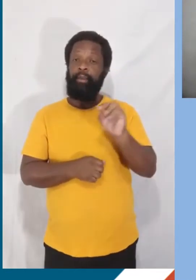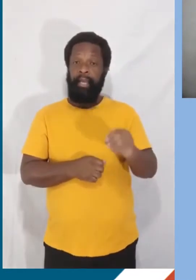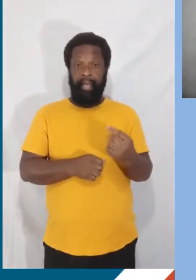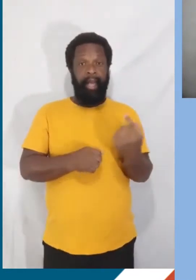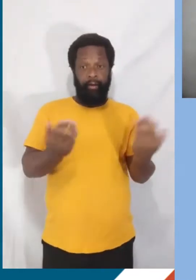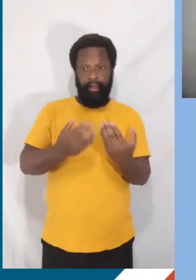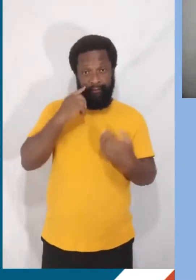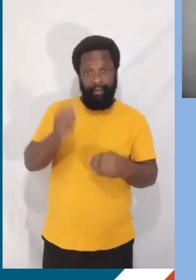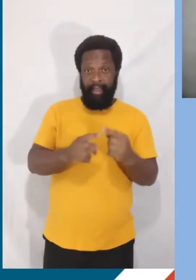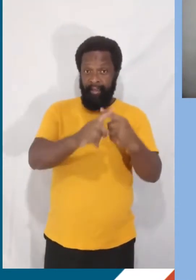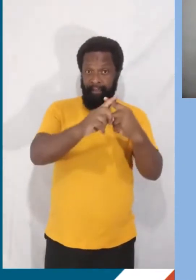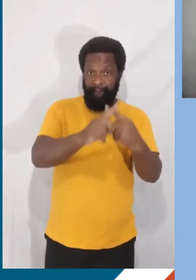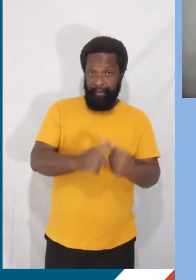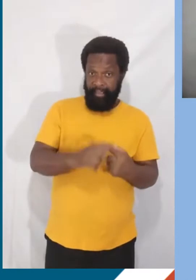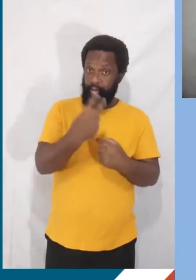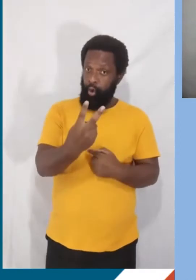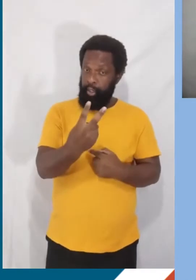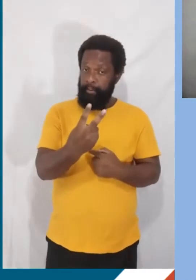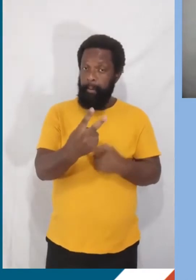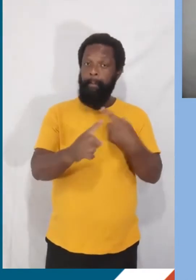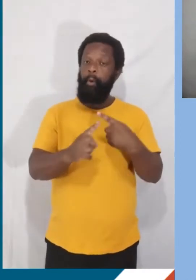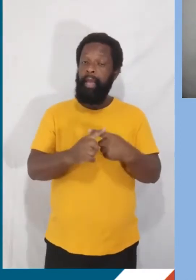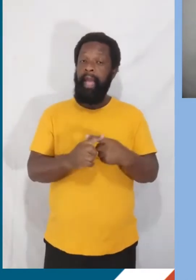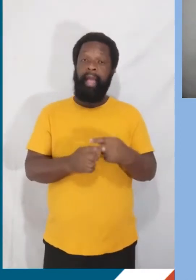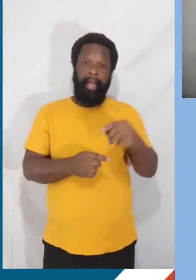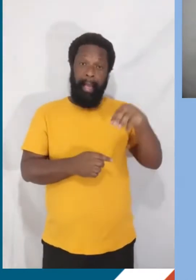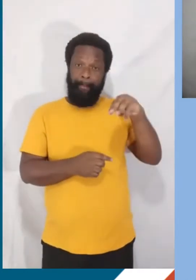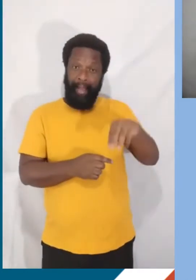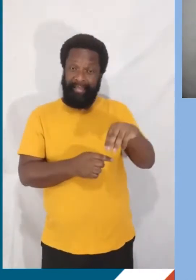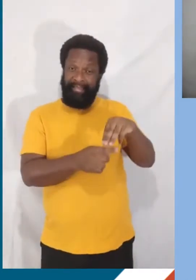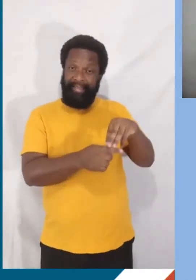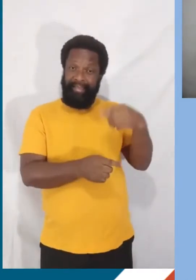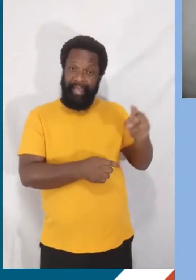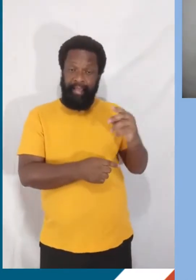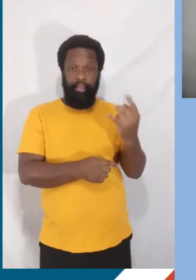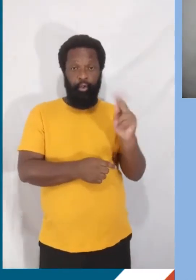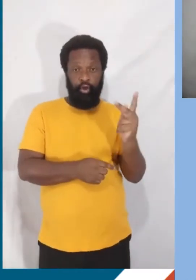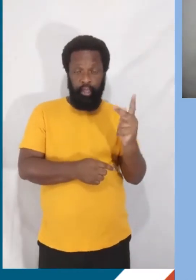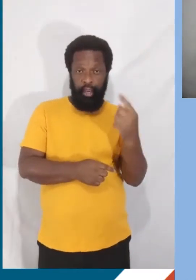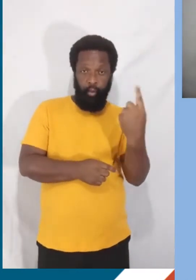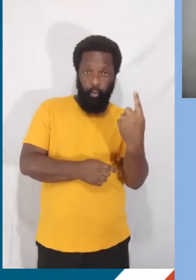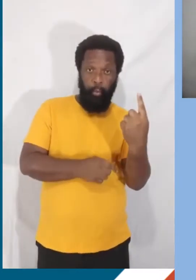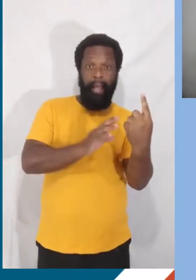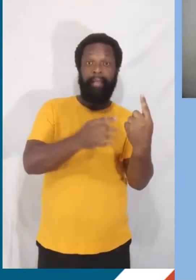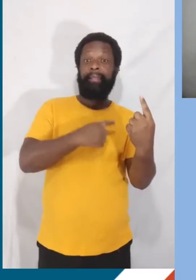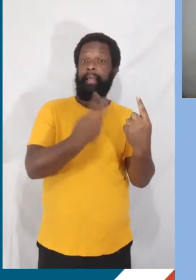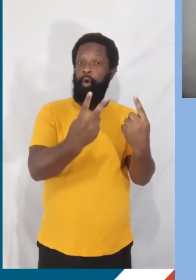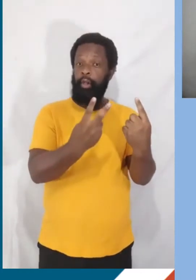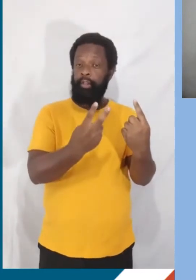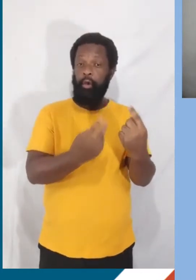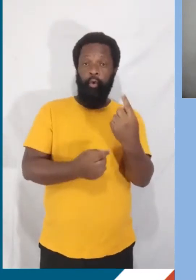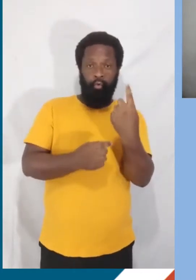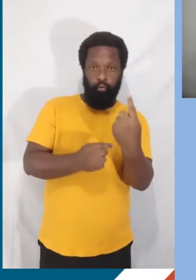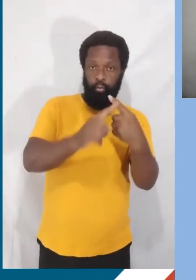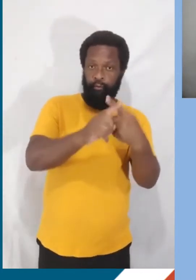que eu vou ter que multiplicar por 2 no caso do hidrogênio, que eu sei que a massa molar do hidrogênio vale 1, mas são 2, então vai ser 2 vezes 1, mais 1, que